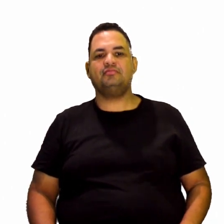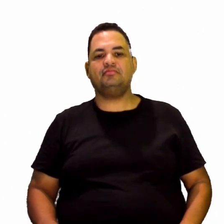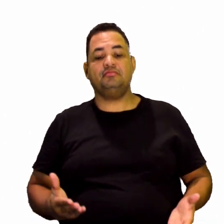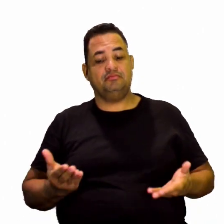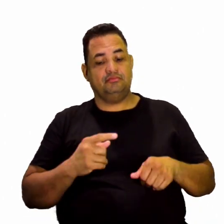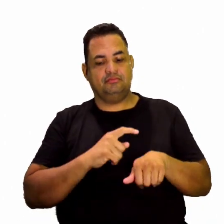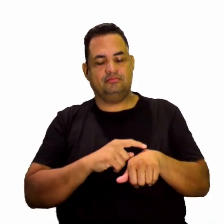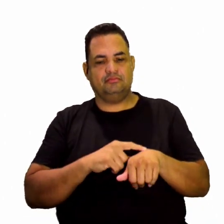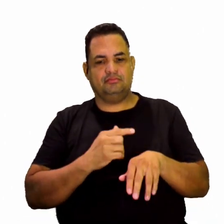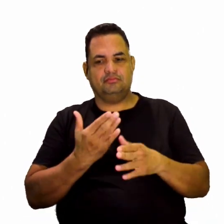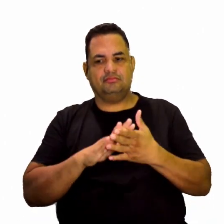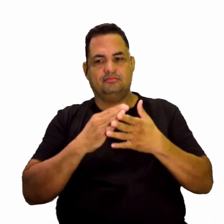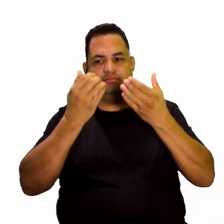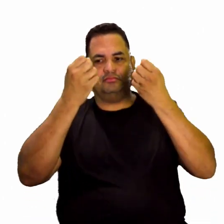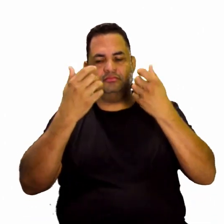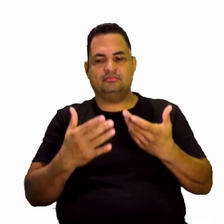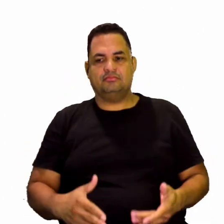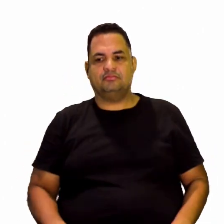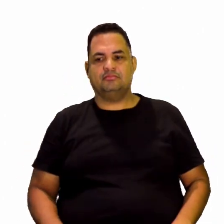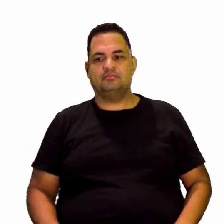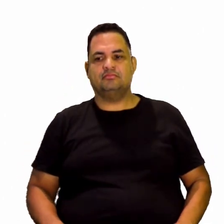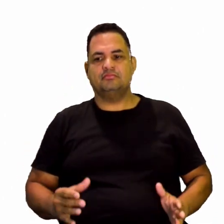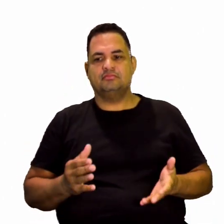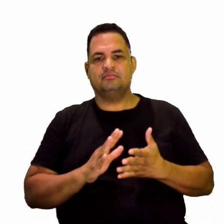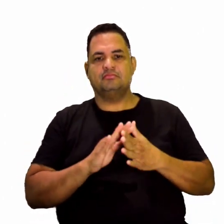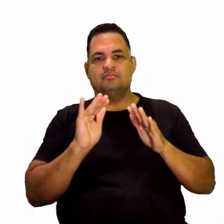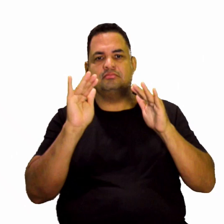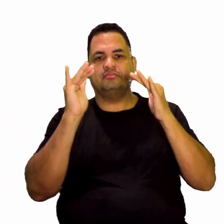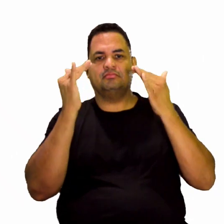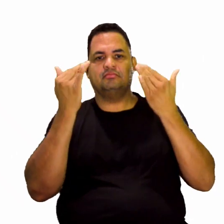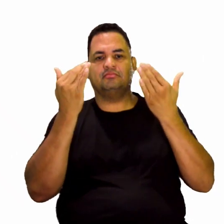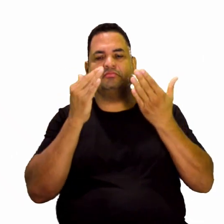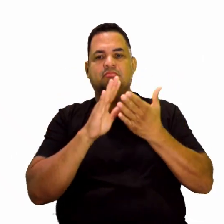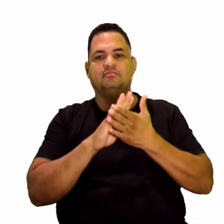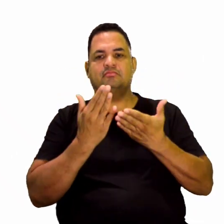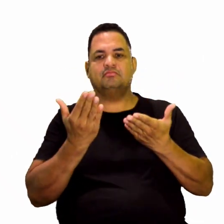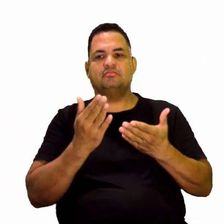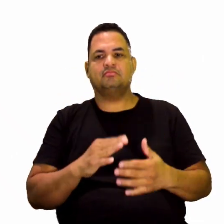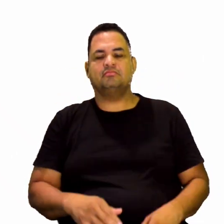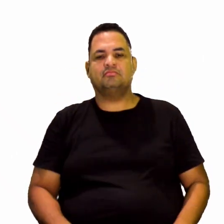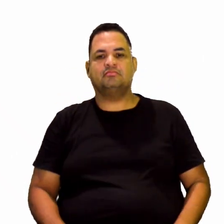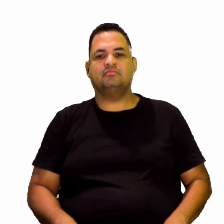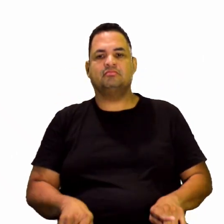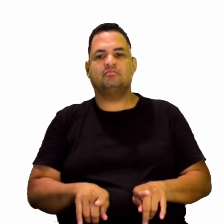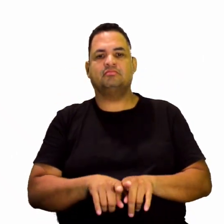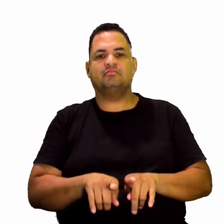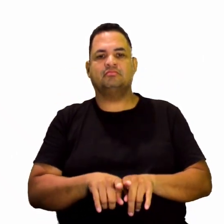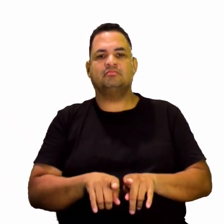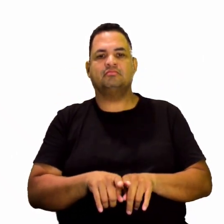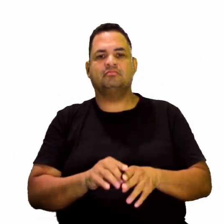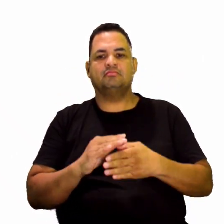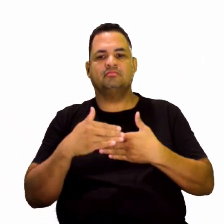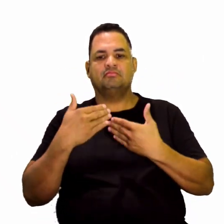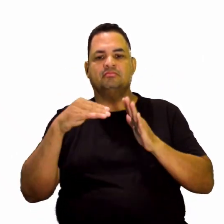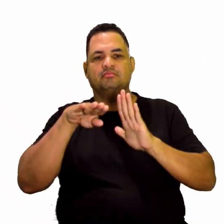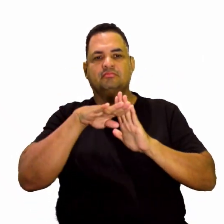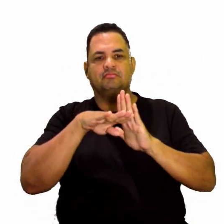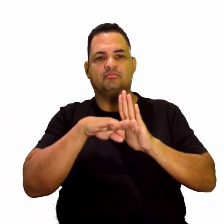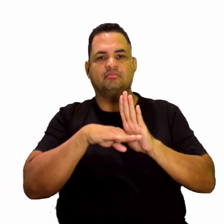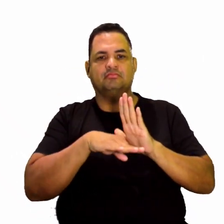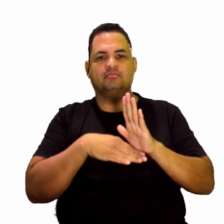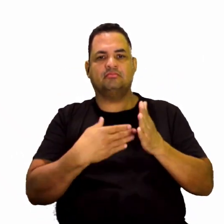o momento, mas a gente vai... Esse foco aqui do genoma é justamente para isso. E também tem a questão dos